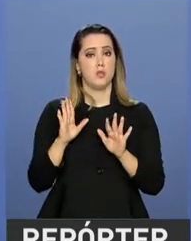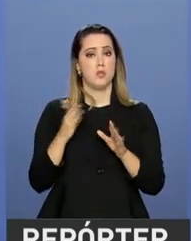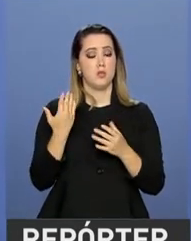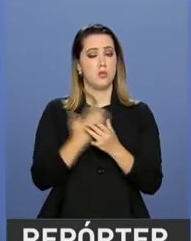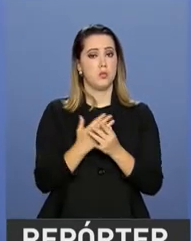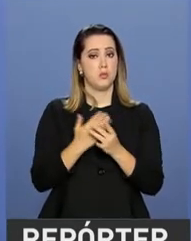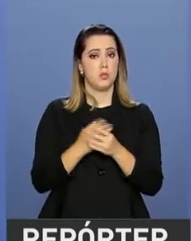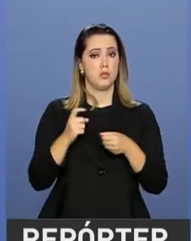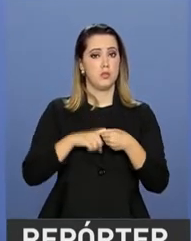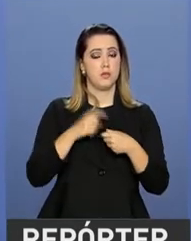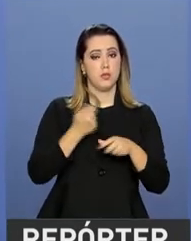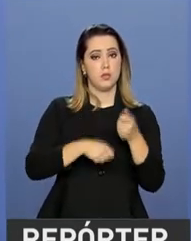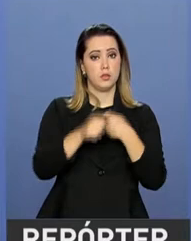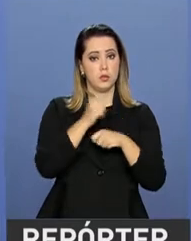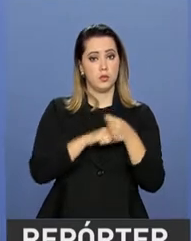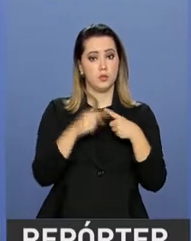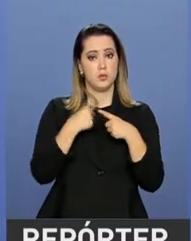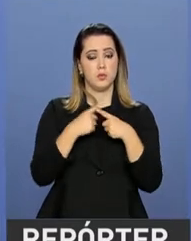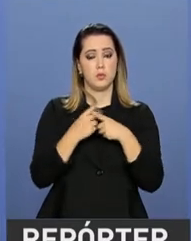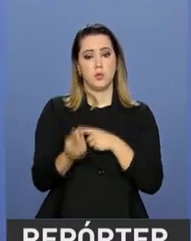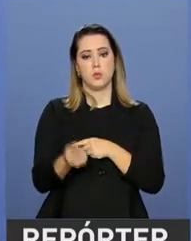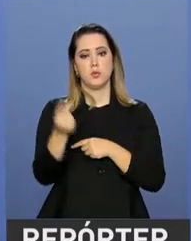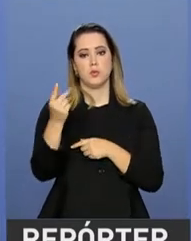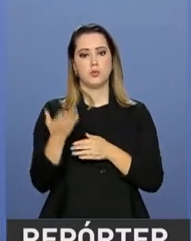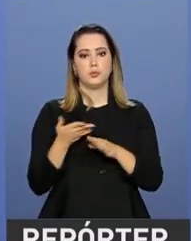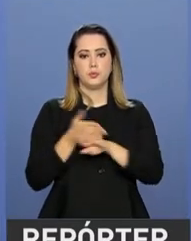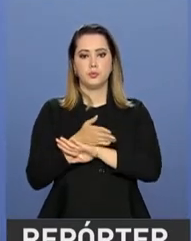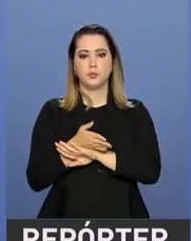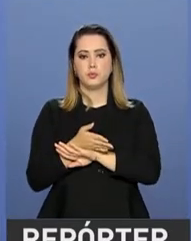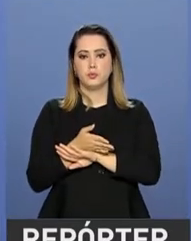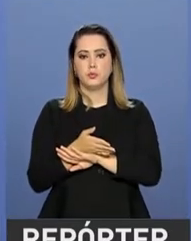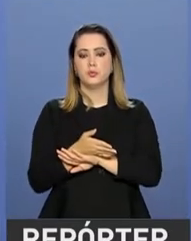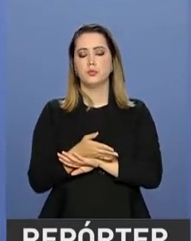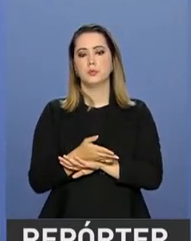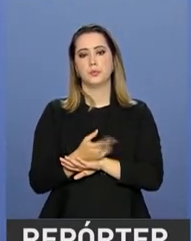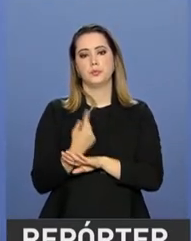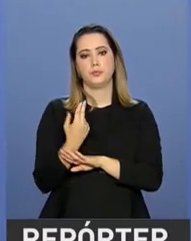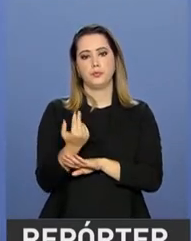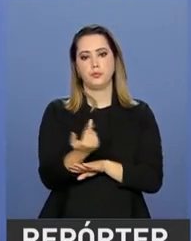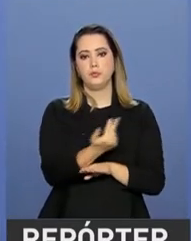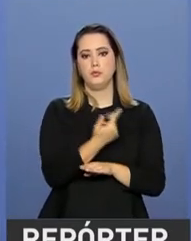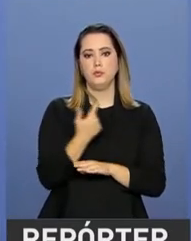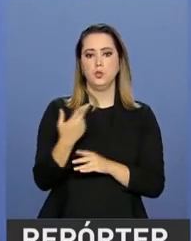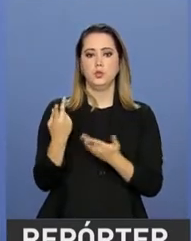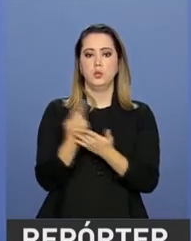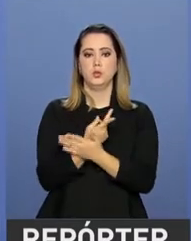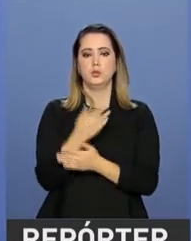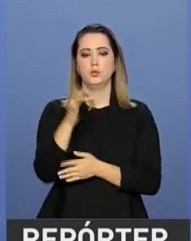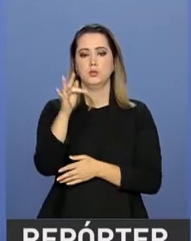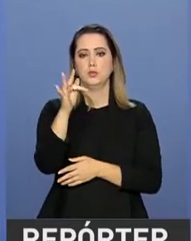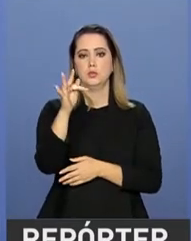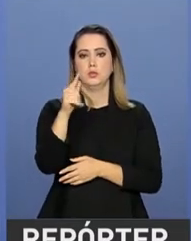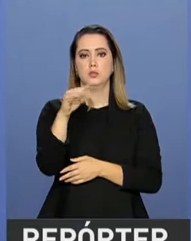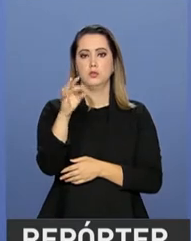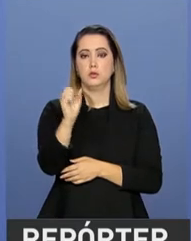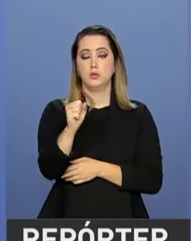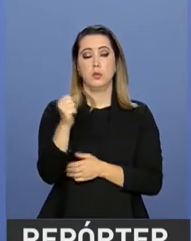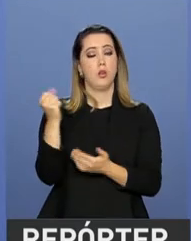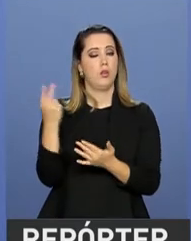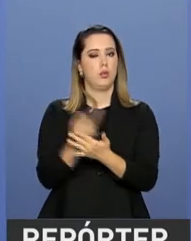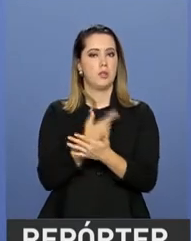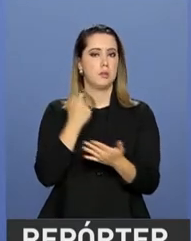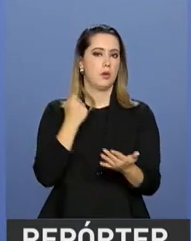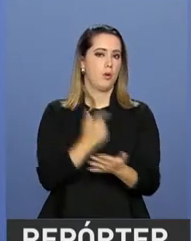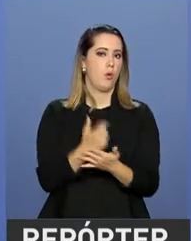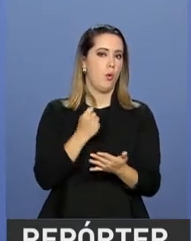retomada da economia porque isso é dinheiro que vai entrar assim como no caso do fgts vai entrar para o consumo vai